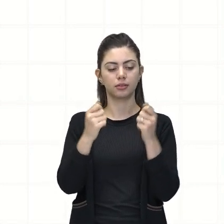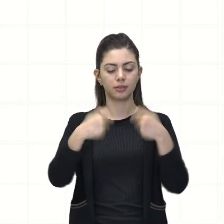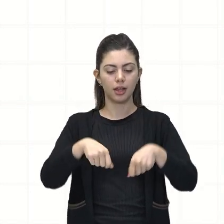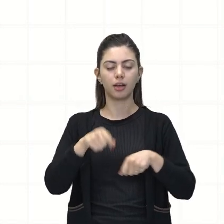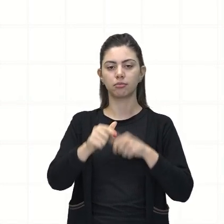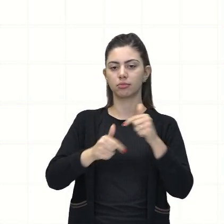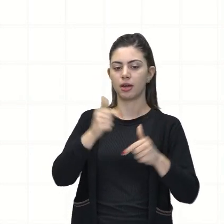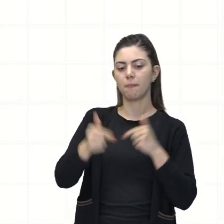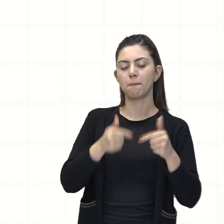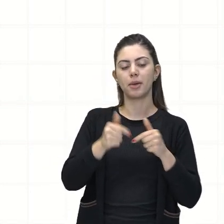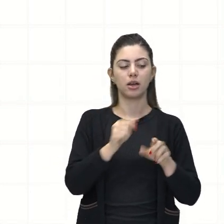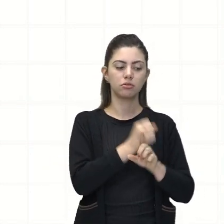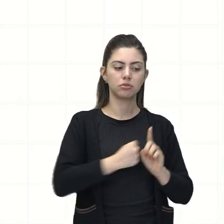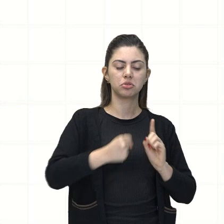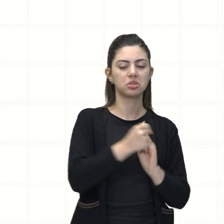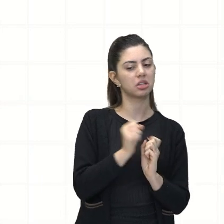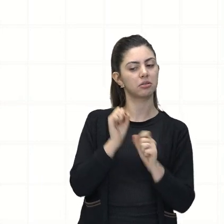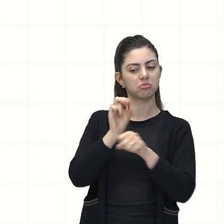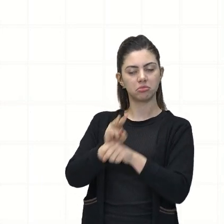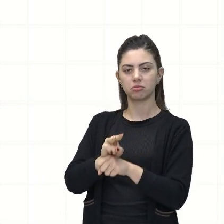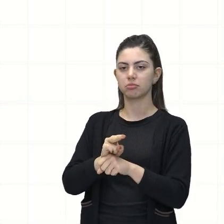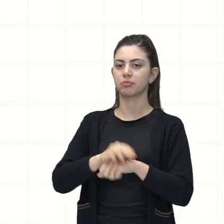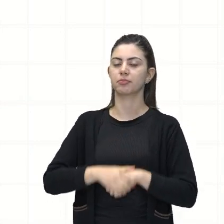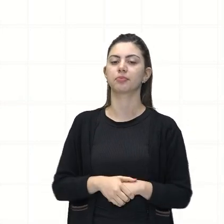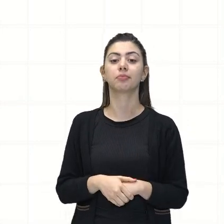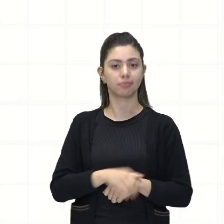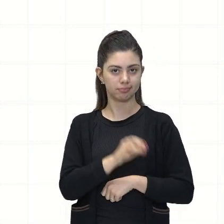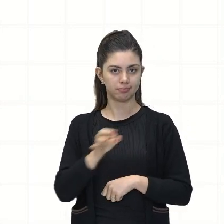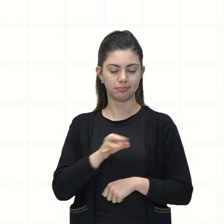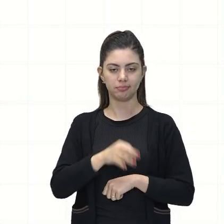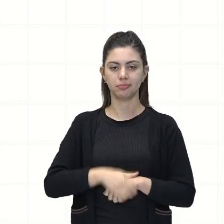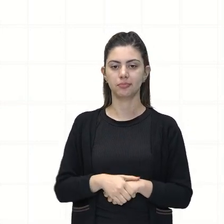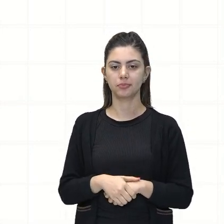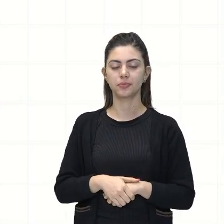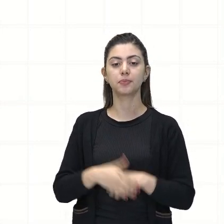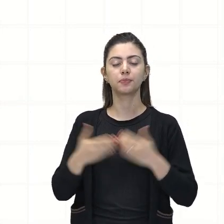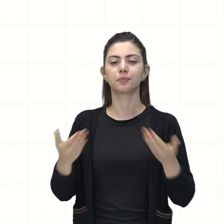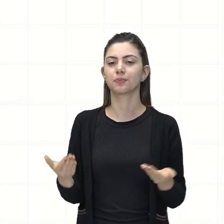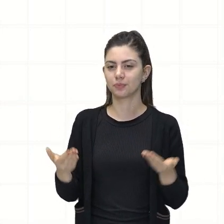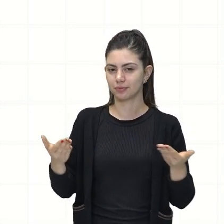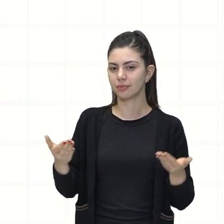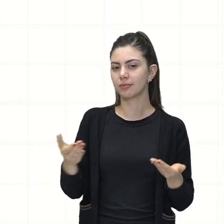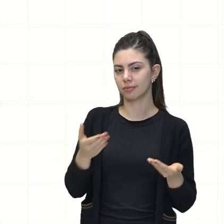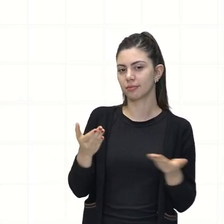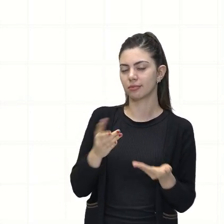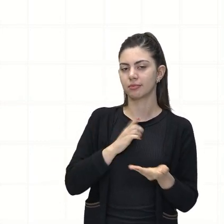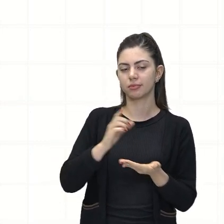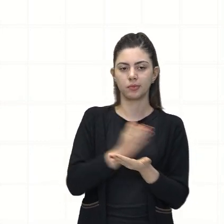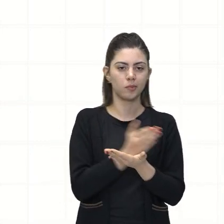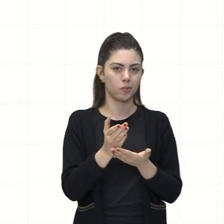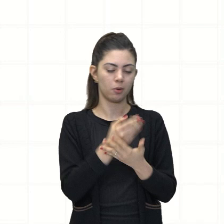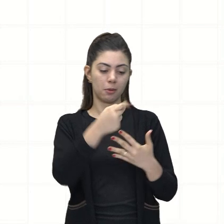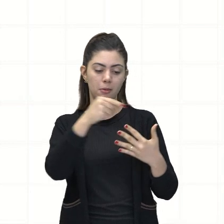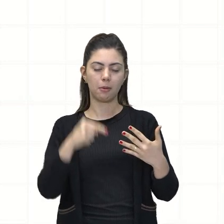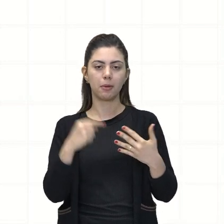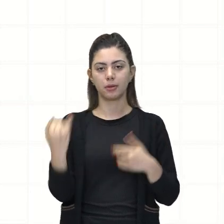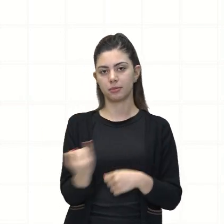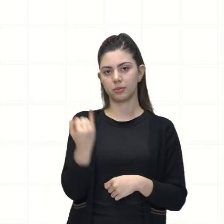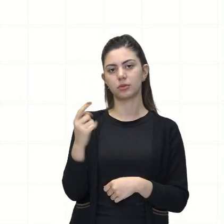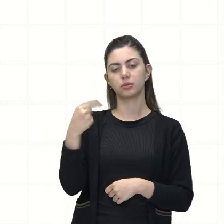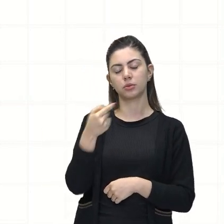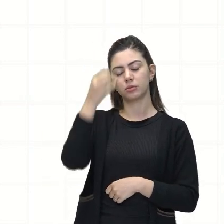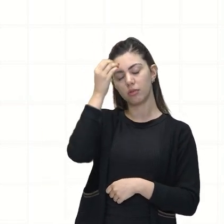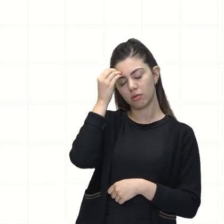para toda a sociedade, certo? Bem, eu tenho aqui algumas características que são importantes para a gente